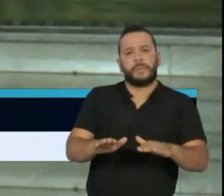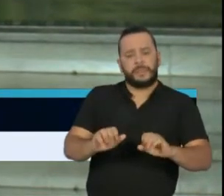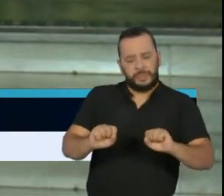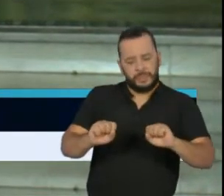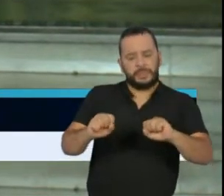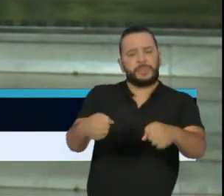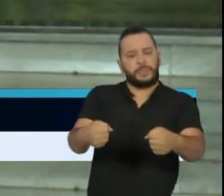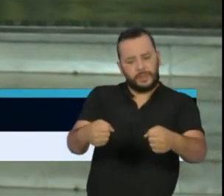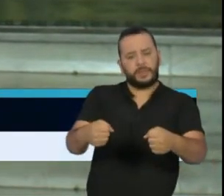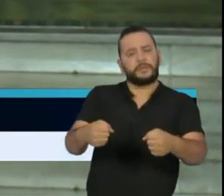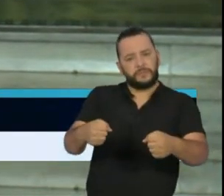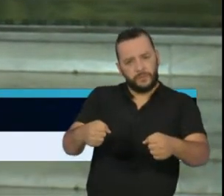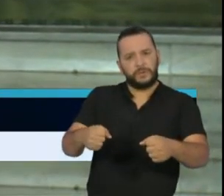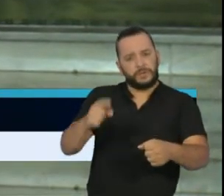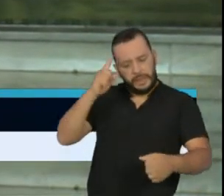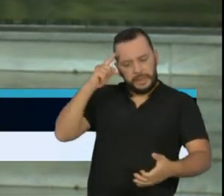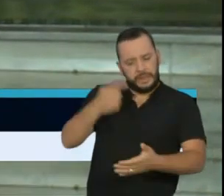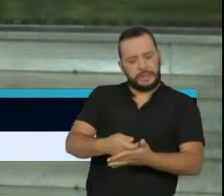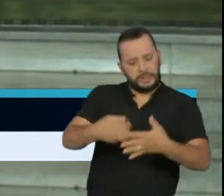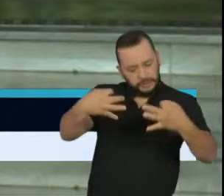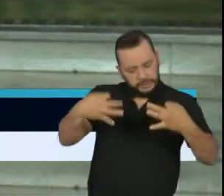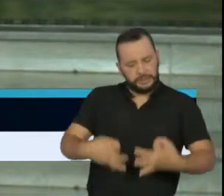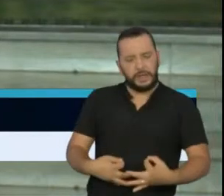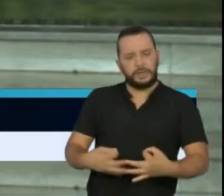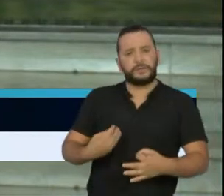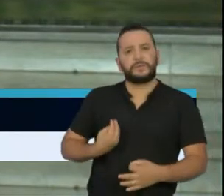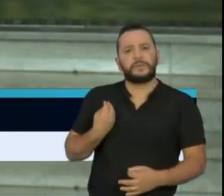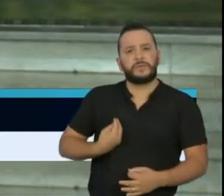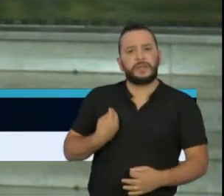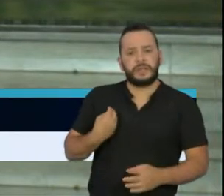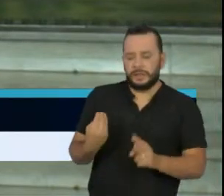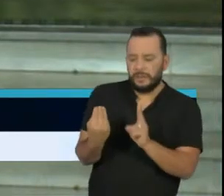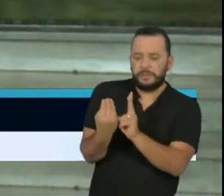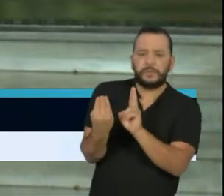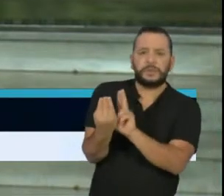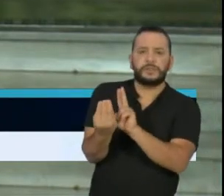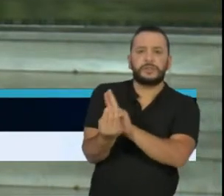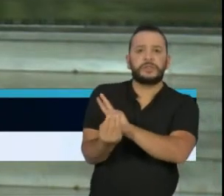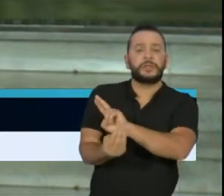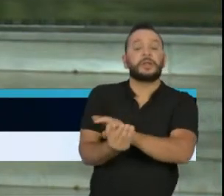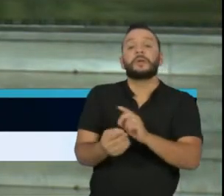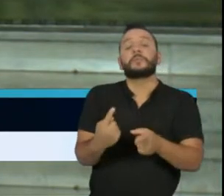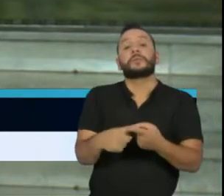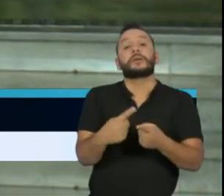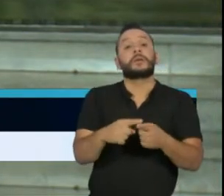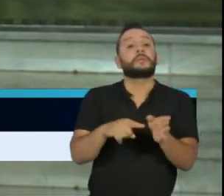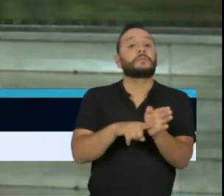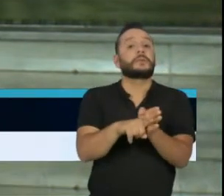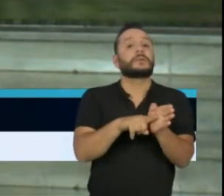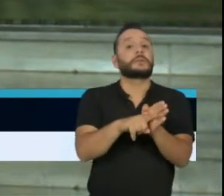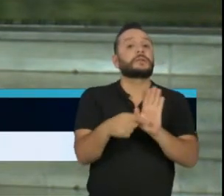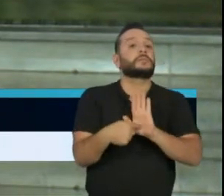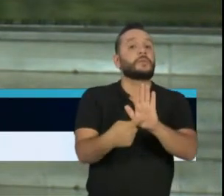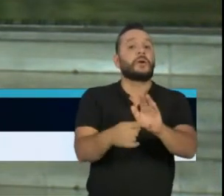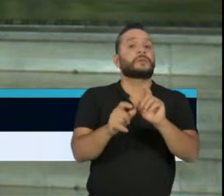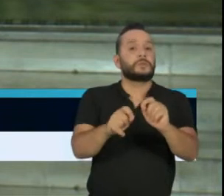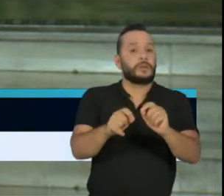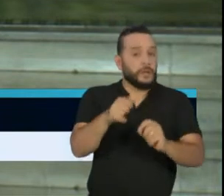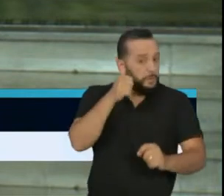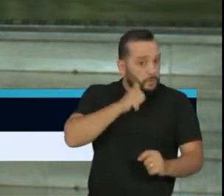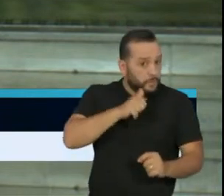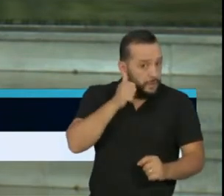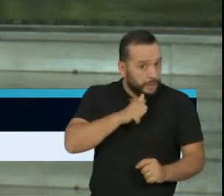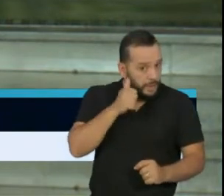proteção à vida para ficar em casa. Pesquisas indicam que a maioria expressiva das